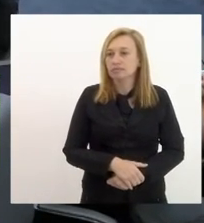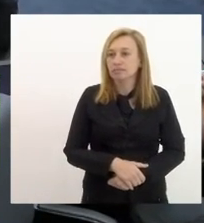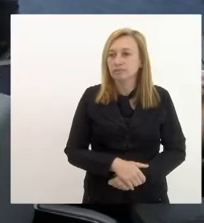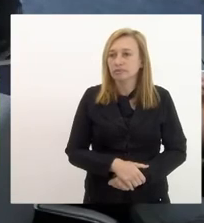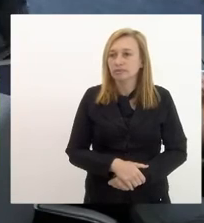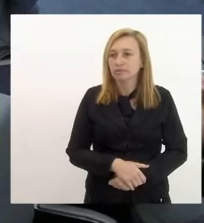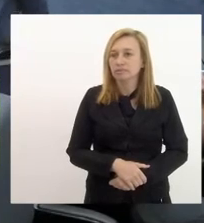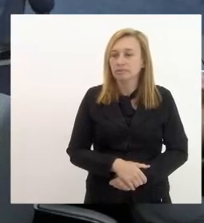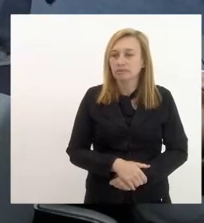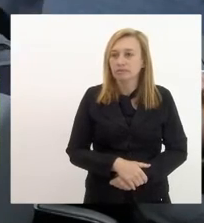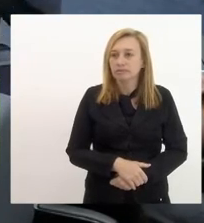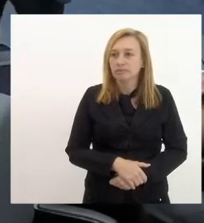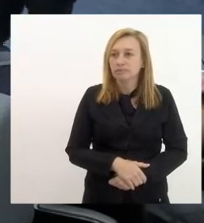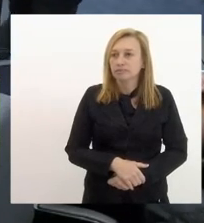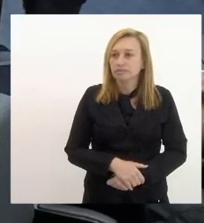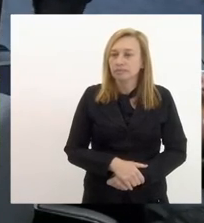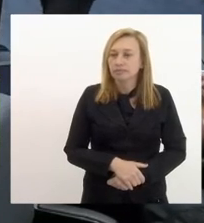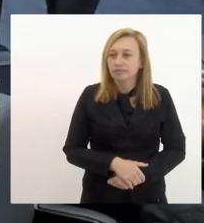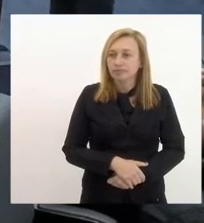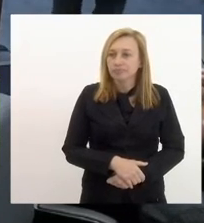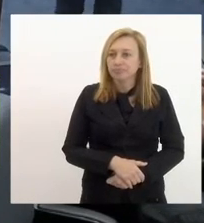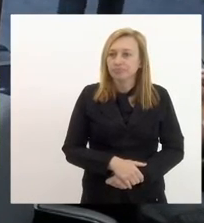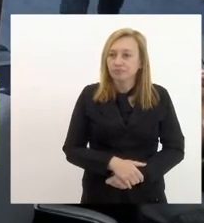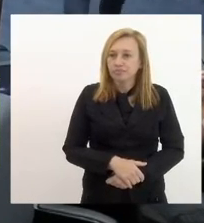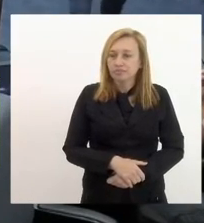15 comentários 1